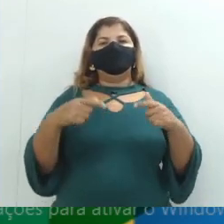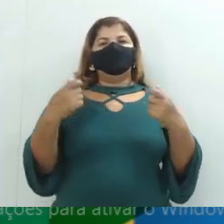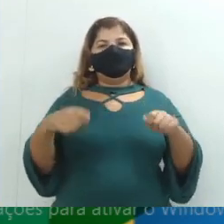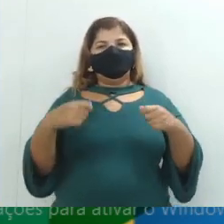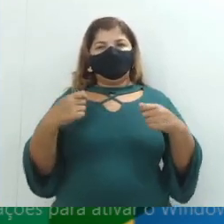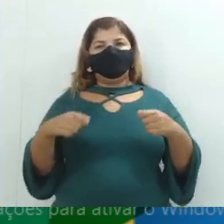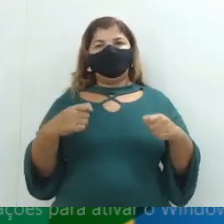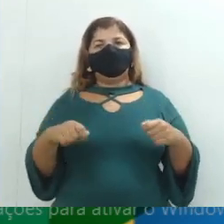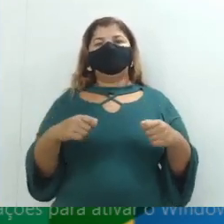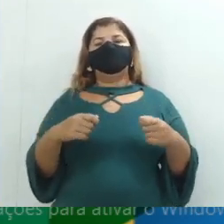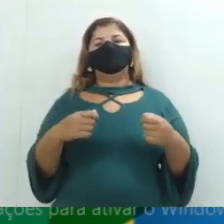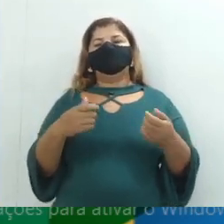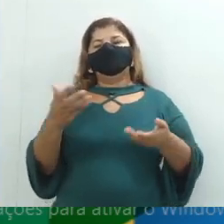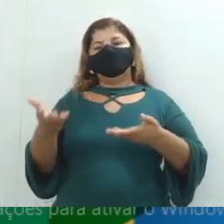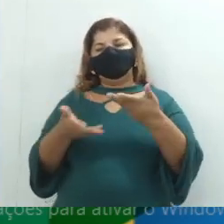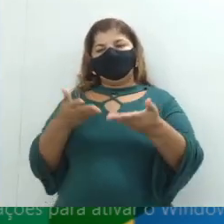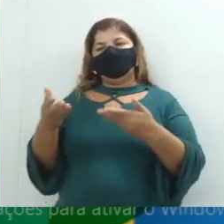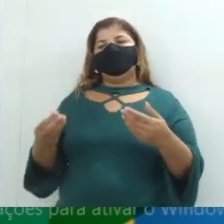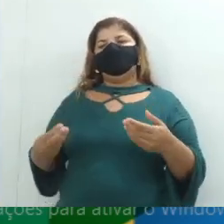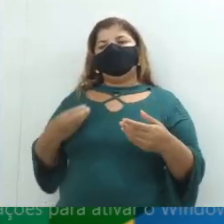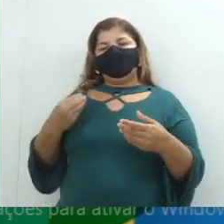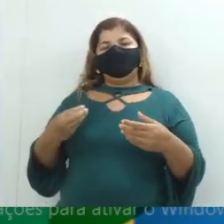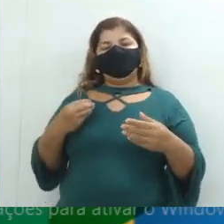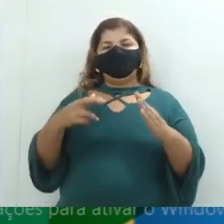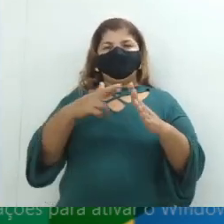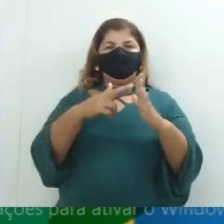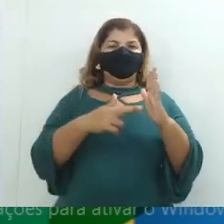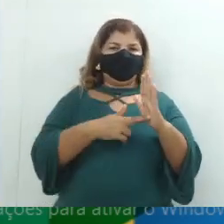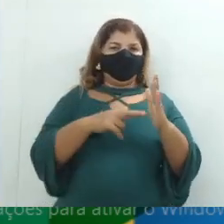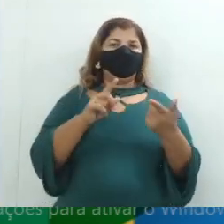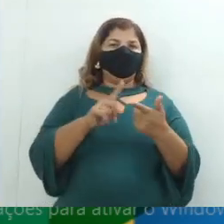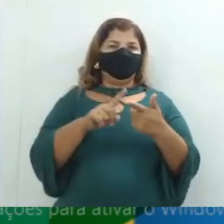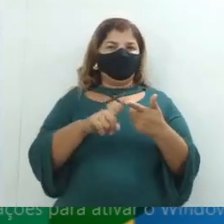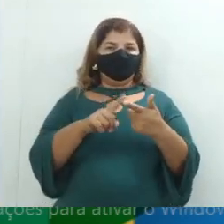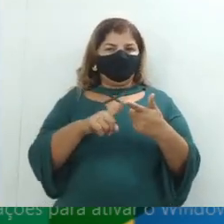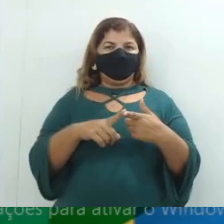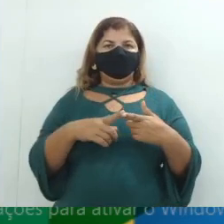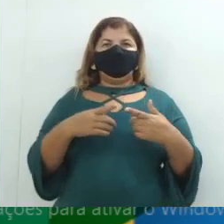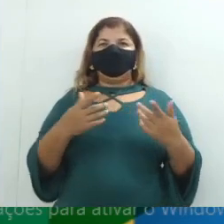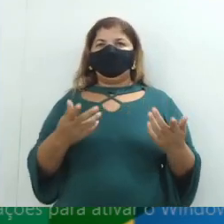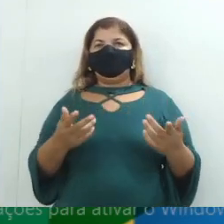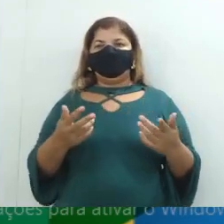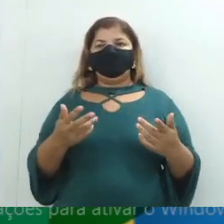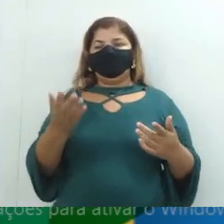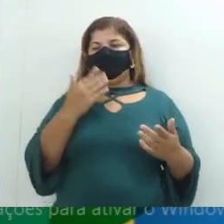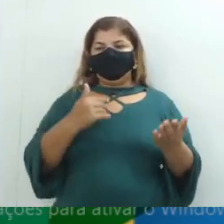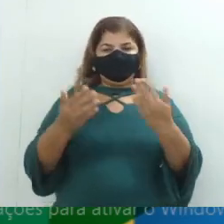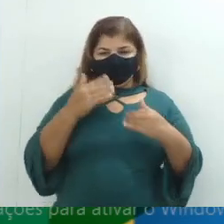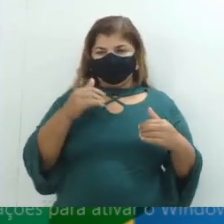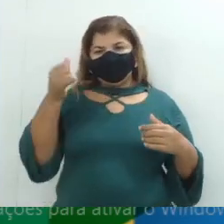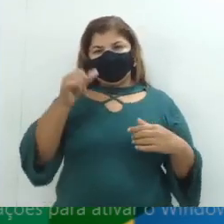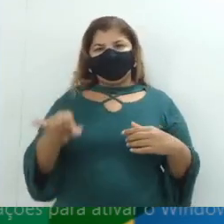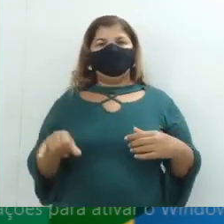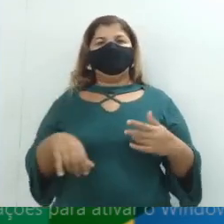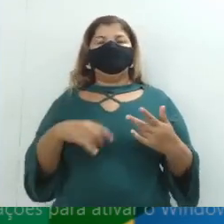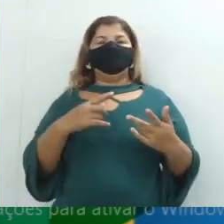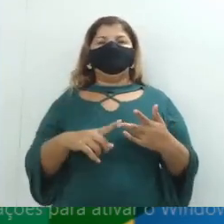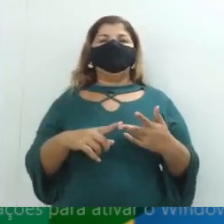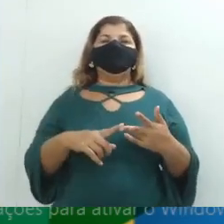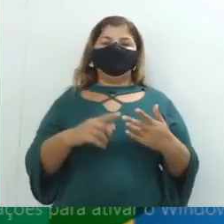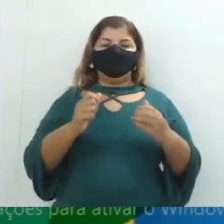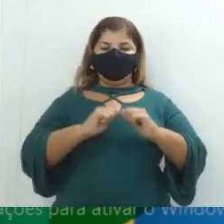ser camarada vivendo debaixo de regras, né? Não ser glutão, né? Não comer muito, não ser uma